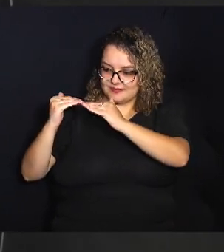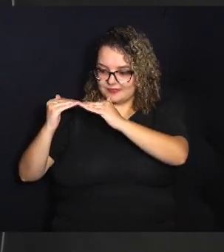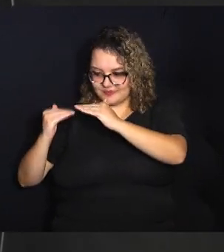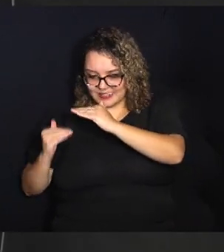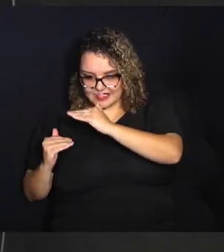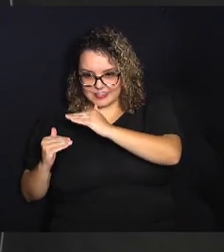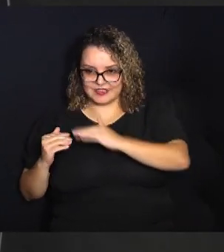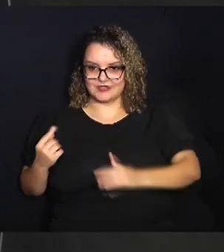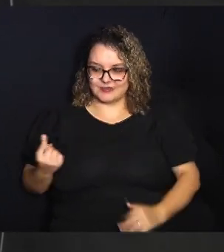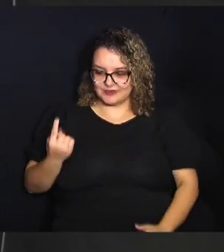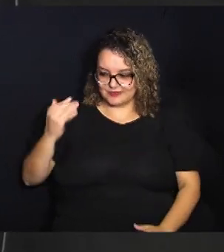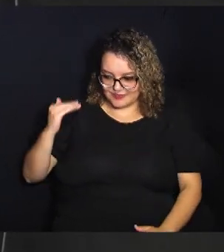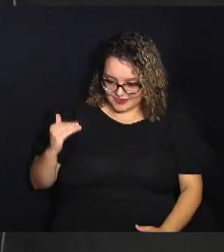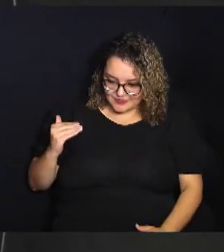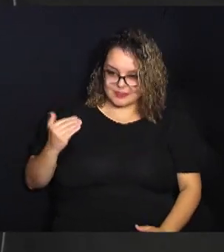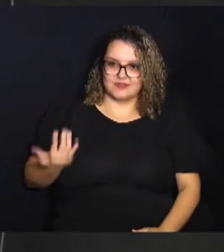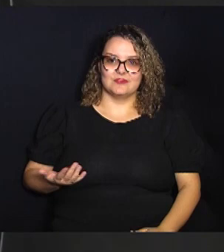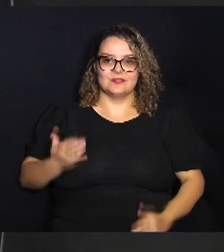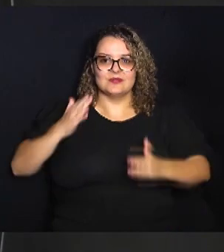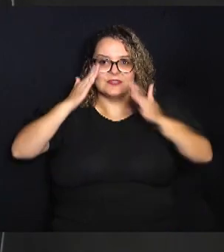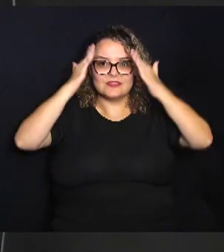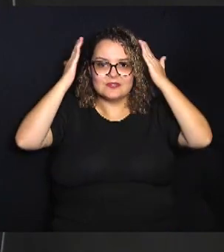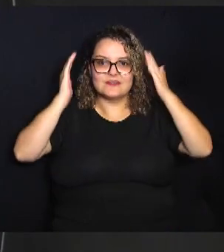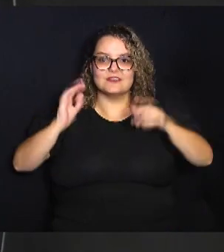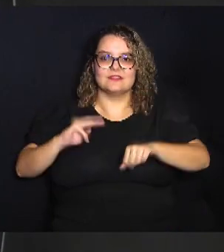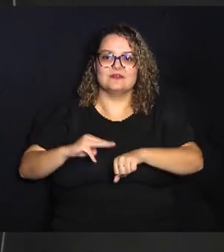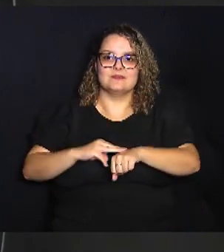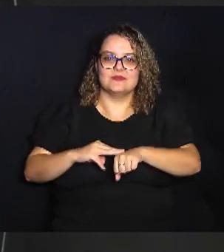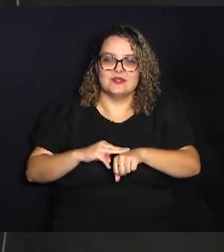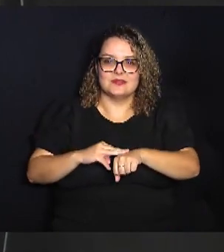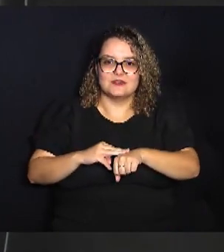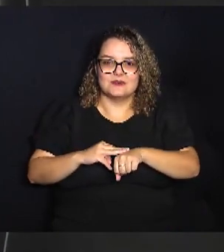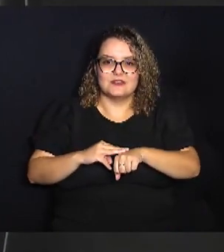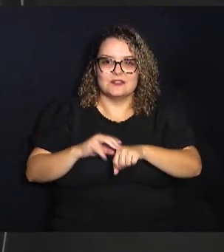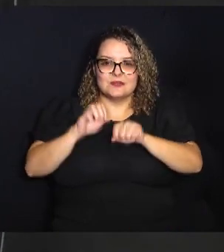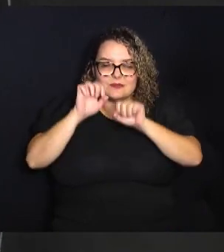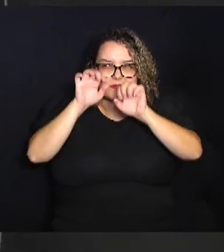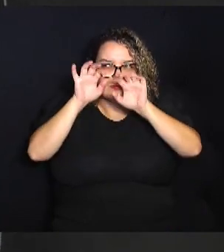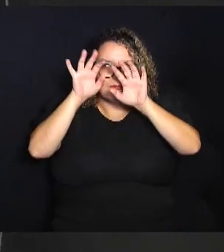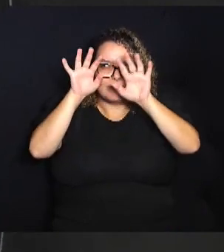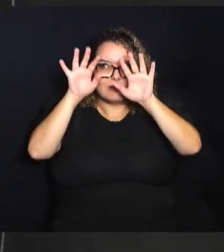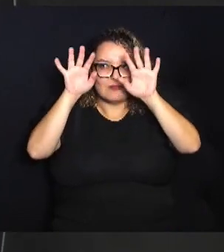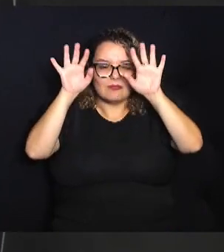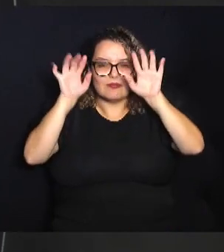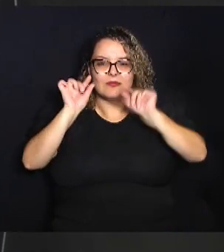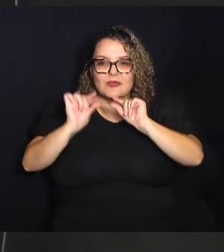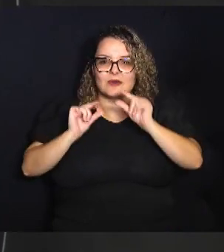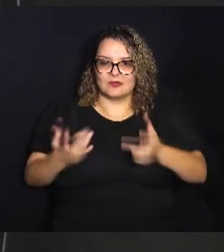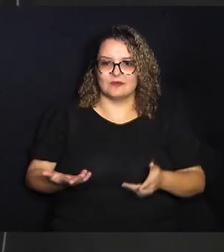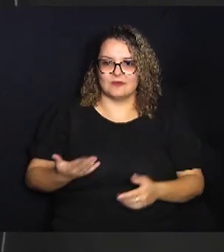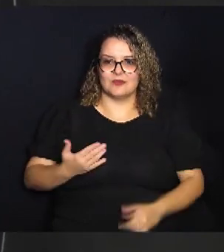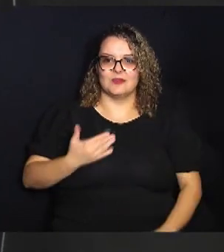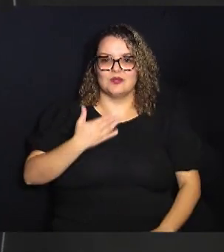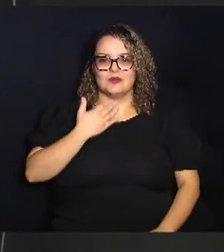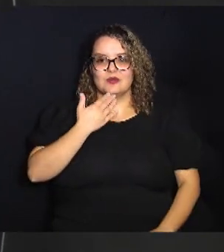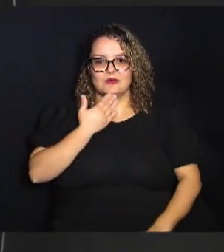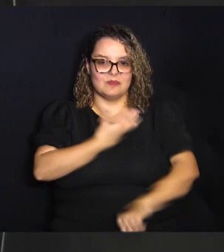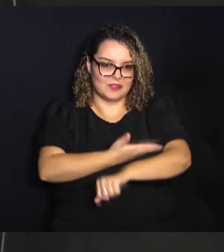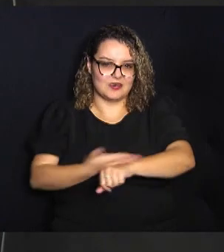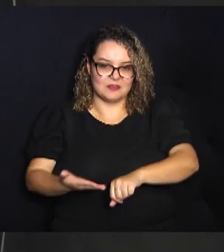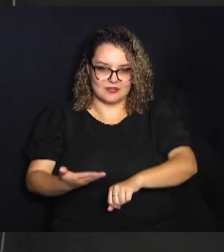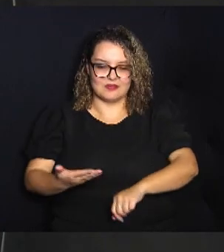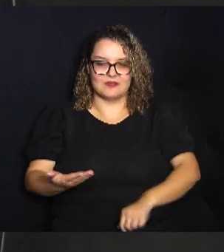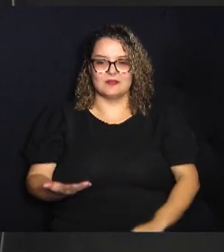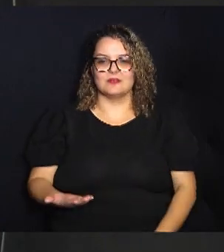média-baixa, cabelo castanho escuro, levemente arrepiado, sou de cor branca,